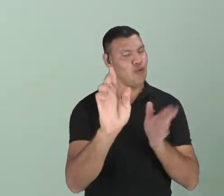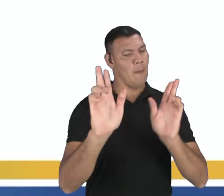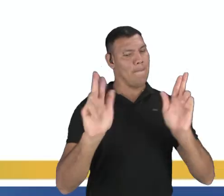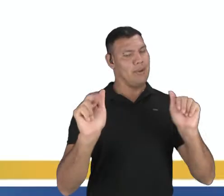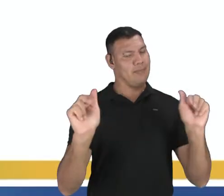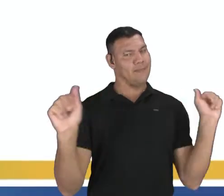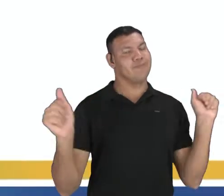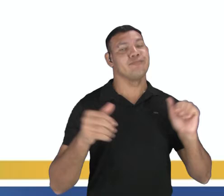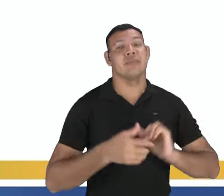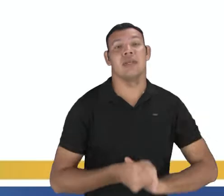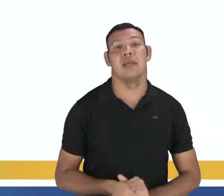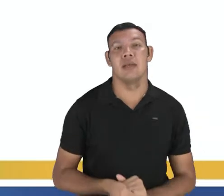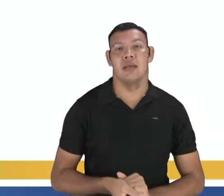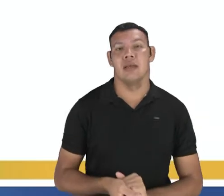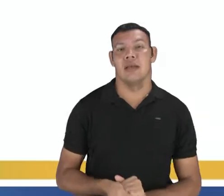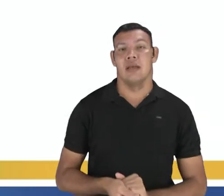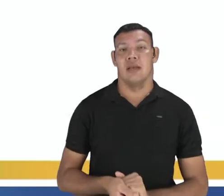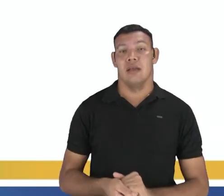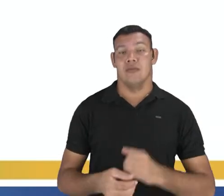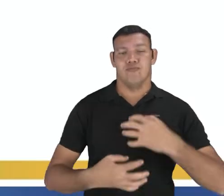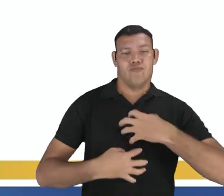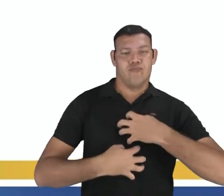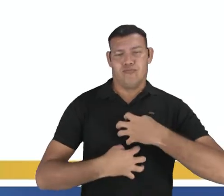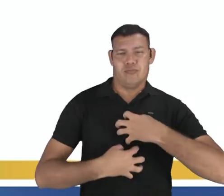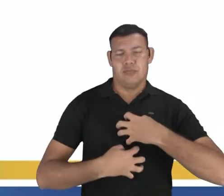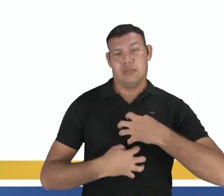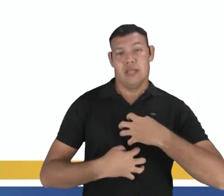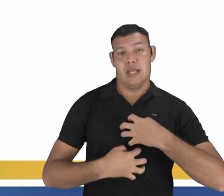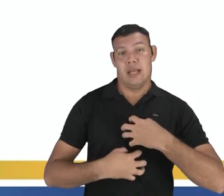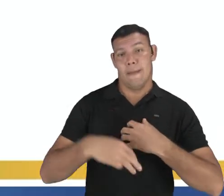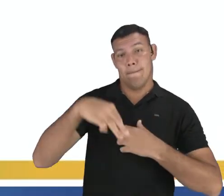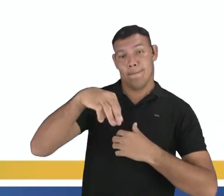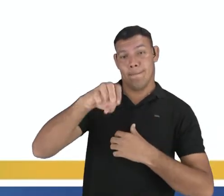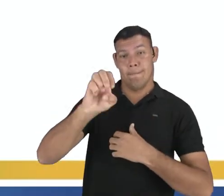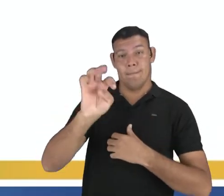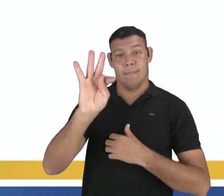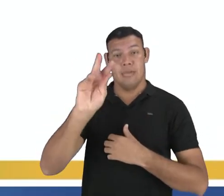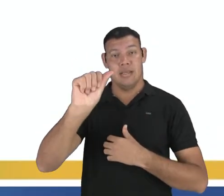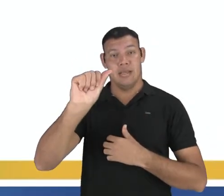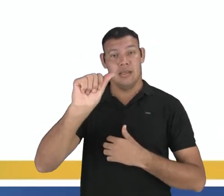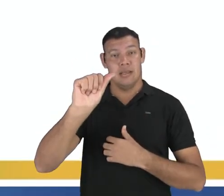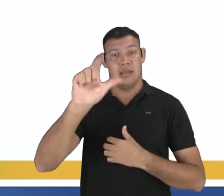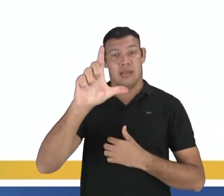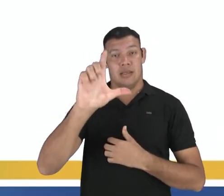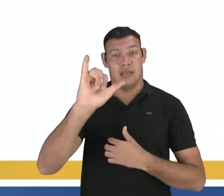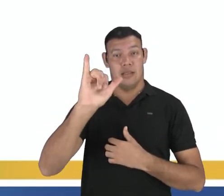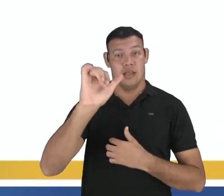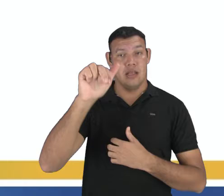esquecer. A função metalinguística é quando tem o quê? Olha o que está dizendo aí no nosso quadrinho.